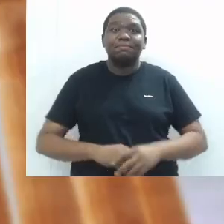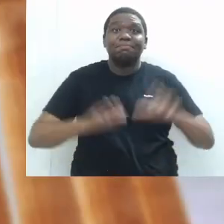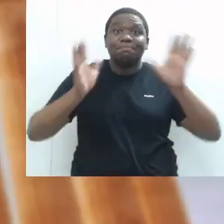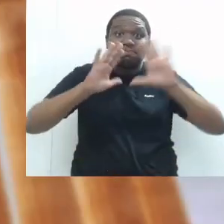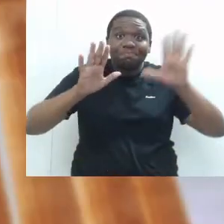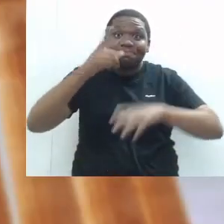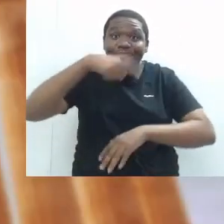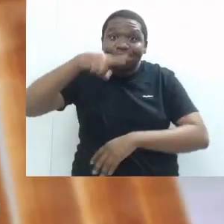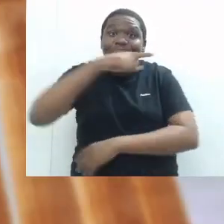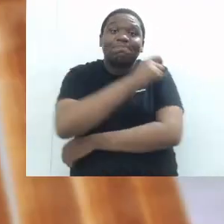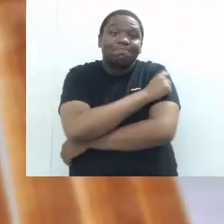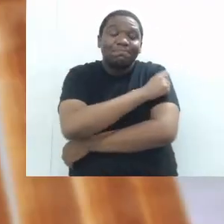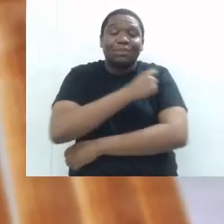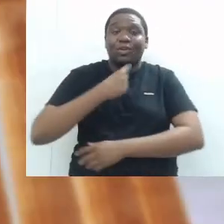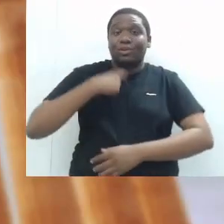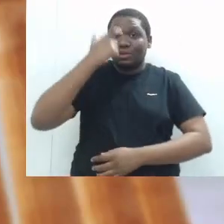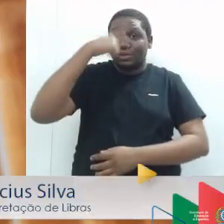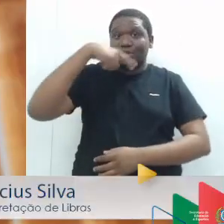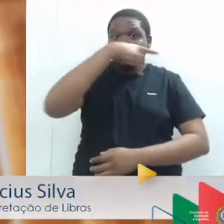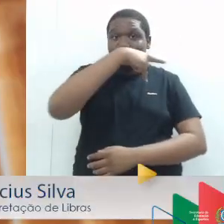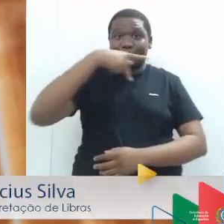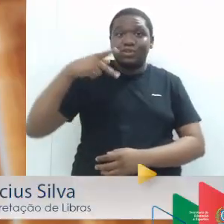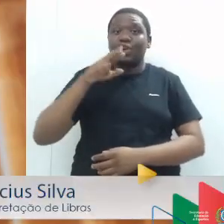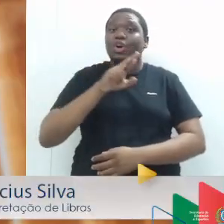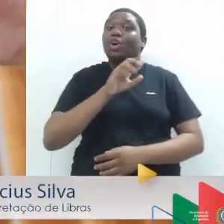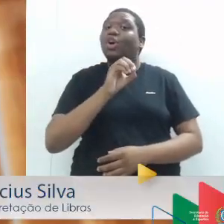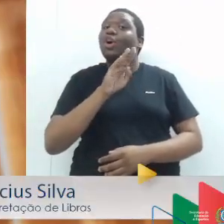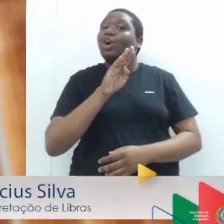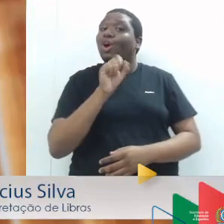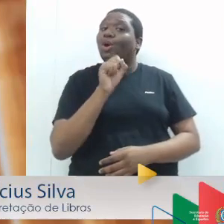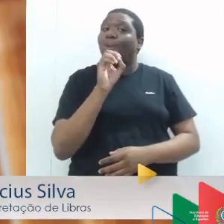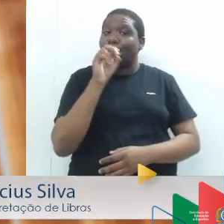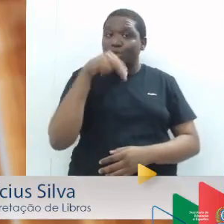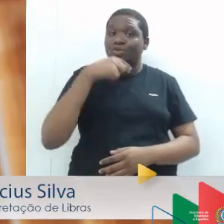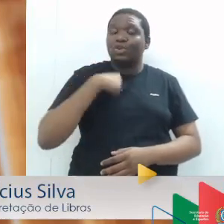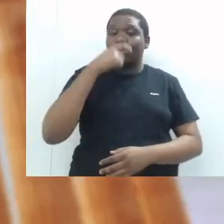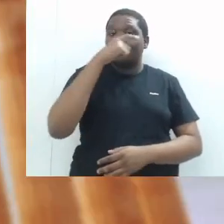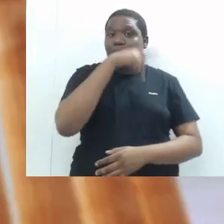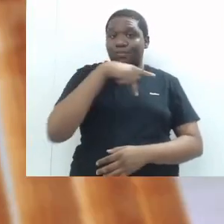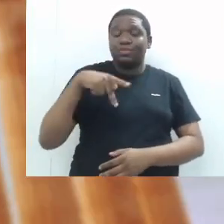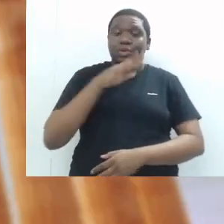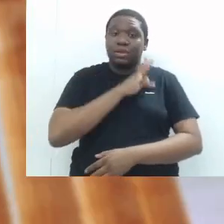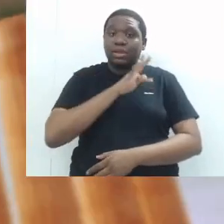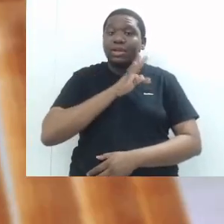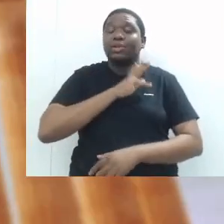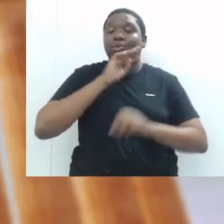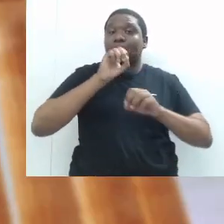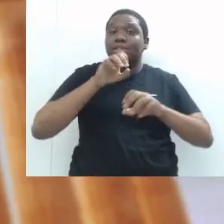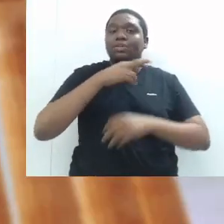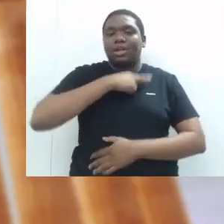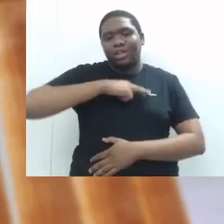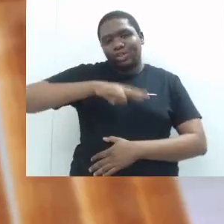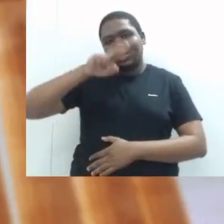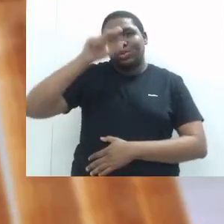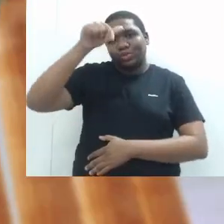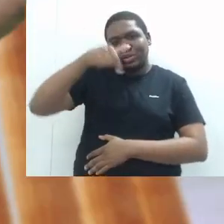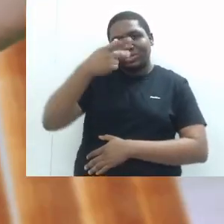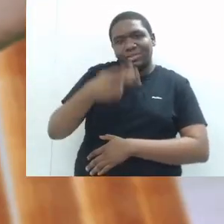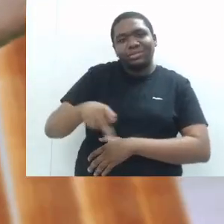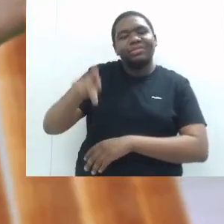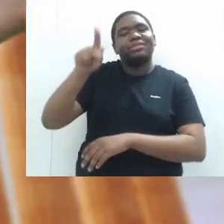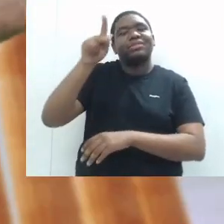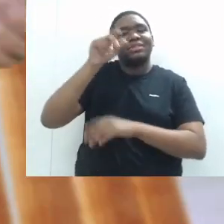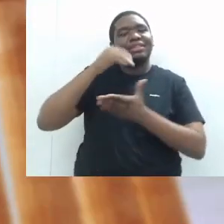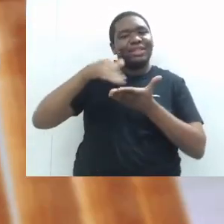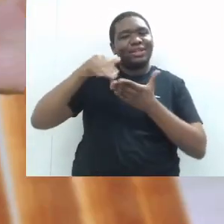Olá, estudantes! Eu sou o professor Robson Anselmo Tavares, professor técnico de ensino religioso da GEPAF, e